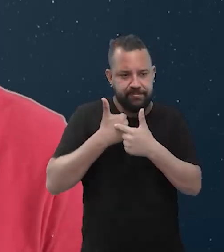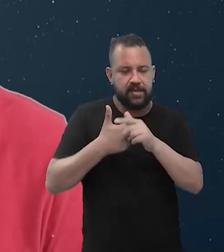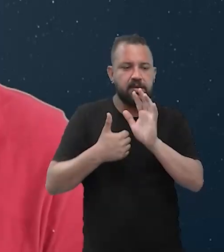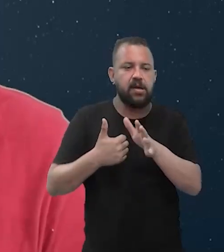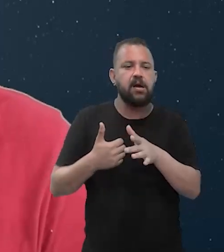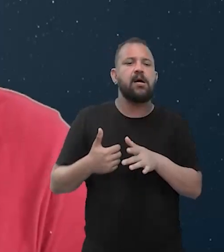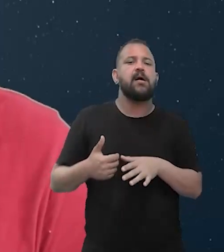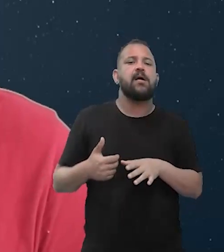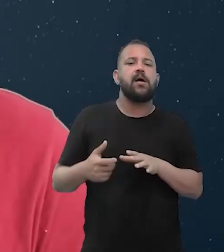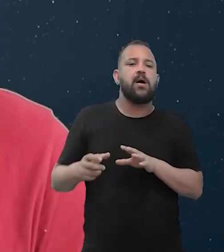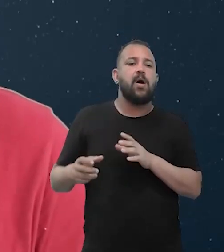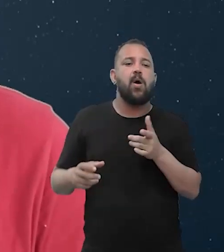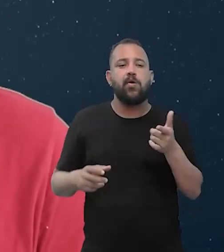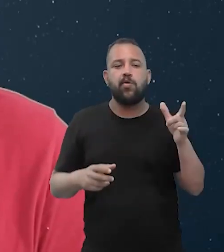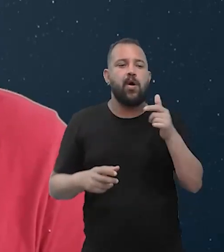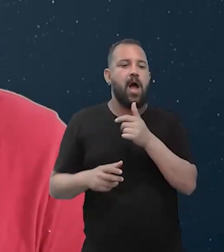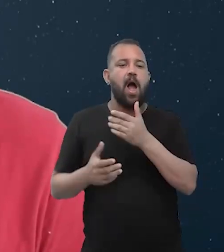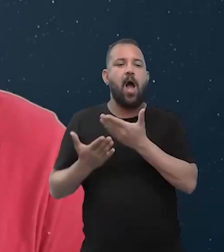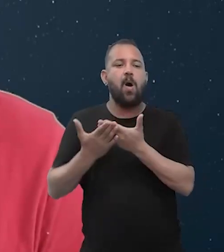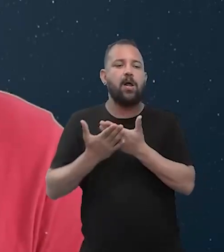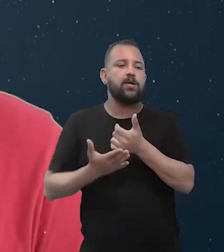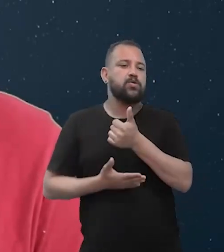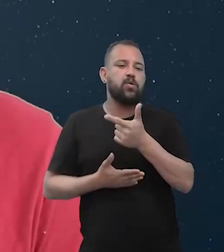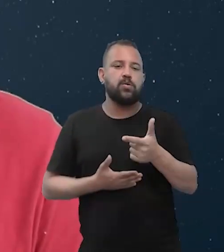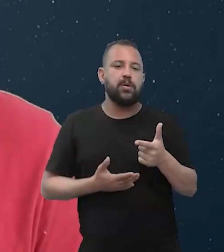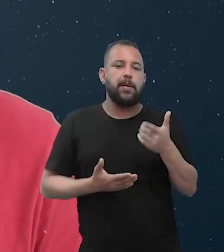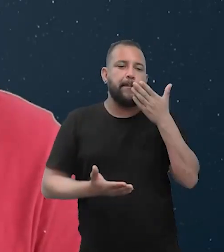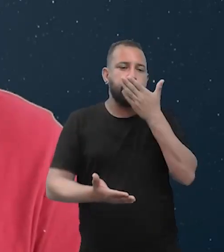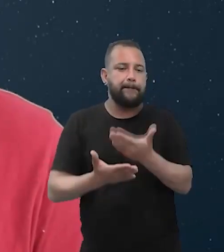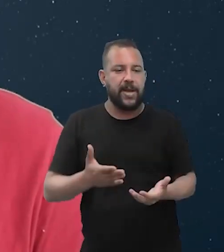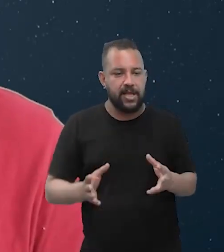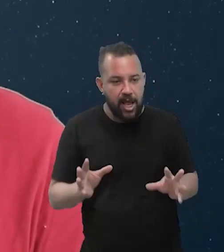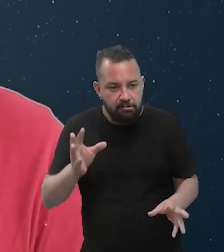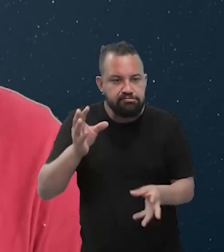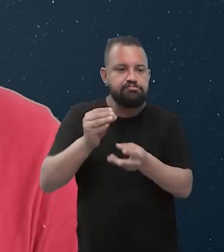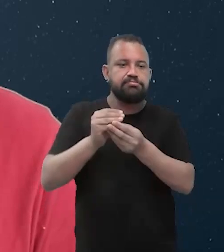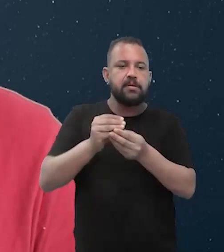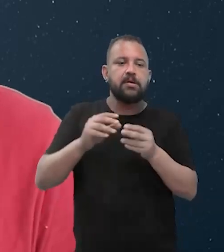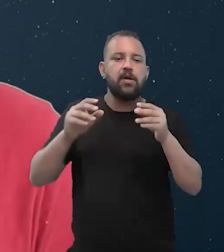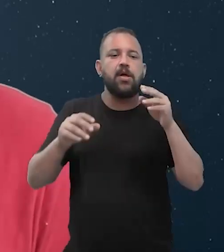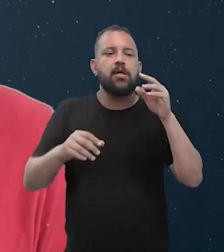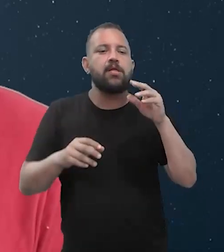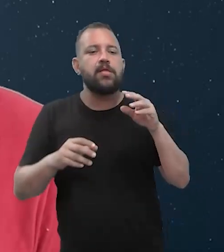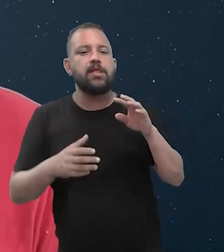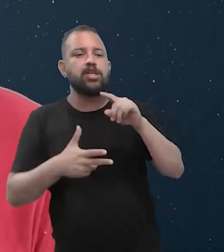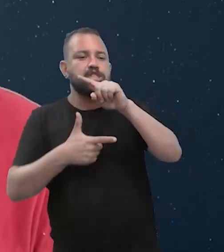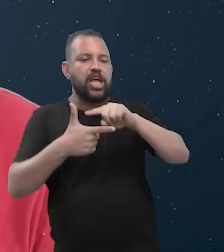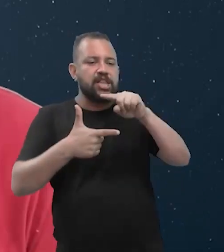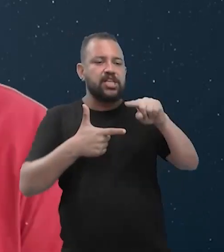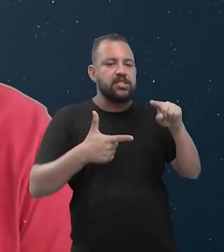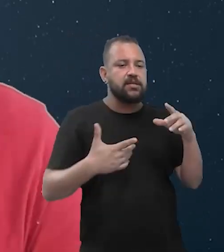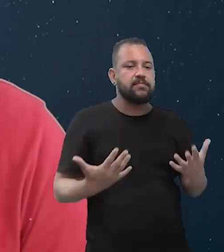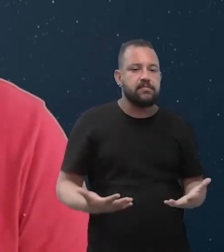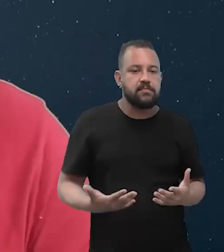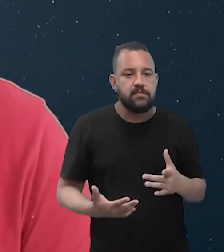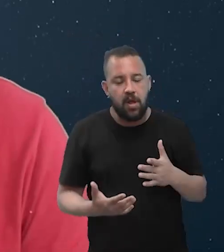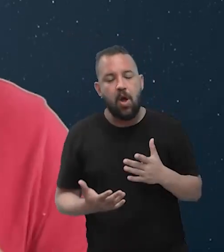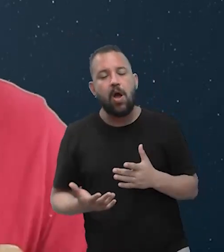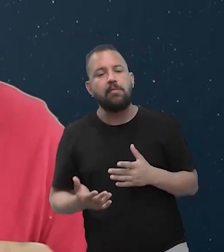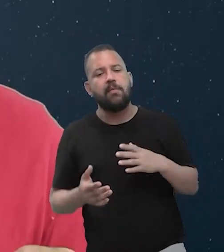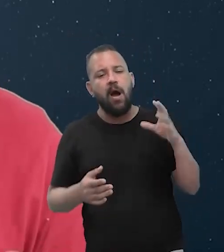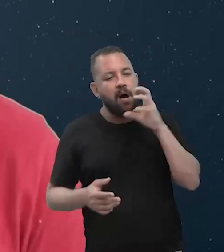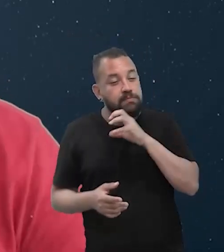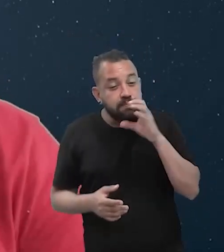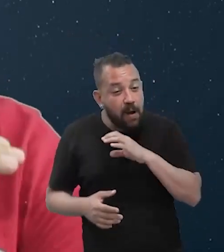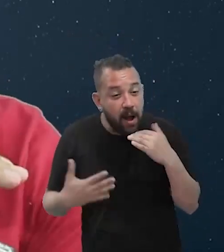aula número 12 e não perca o complemento desse tema estatística, tá bom? Show de bola? Então vamos correr que hoje o tempo é